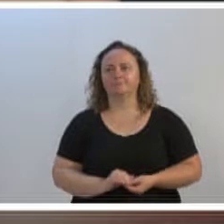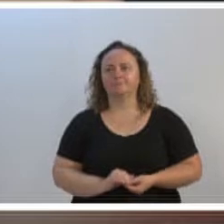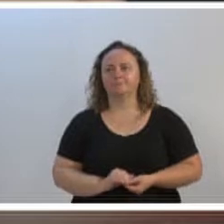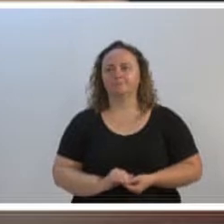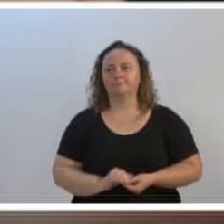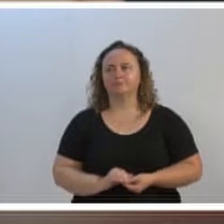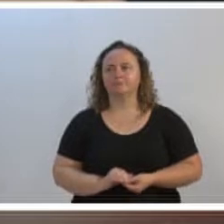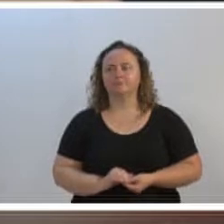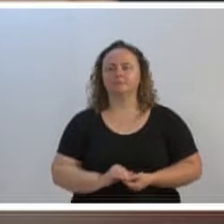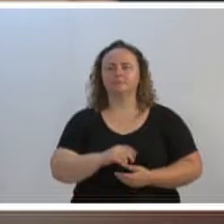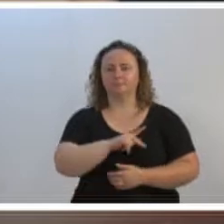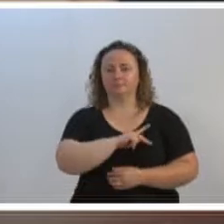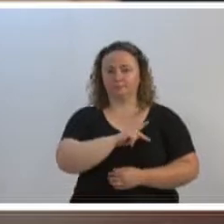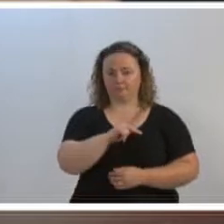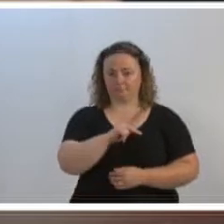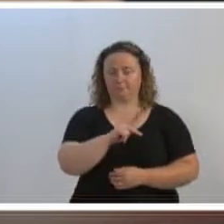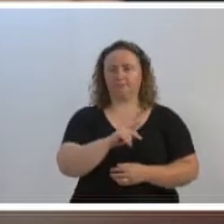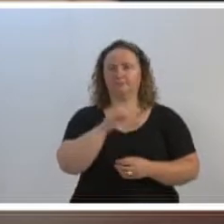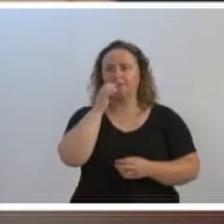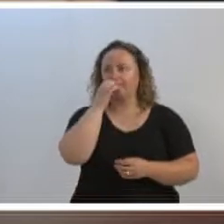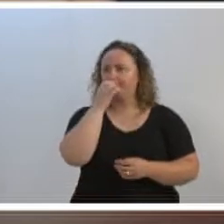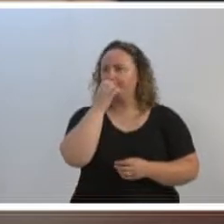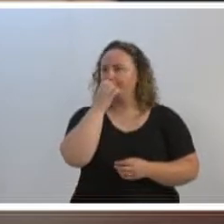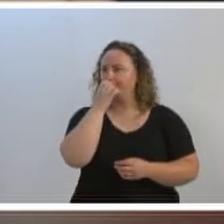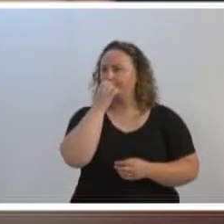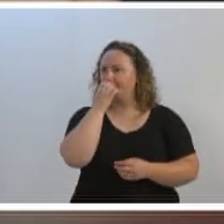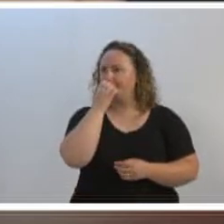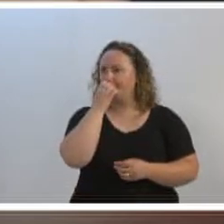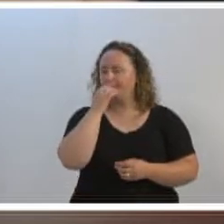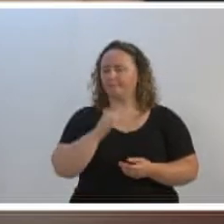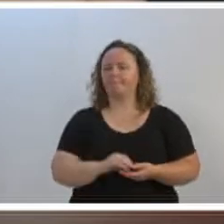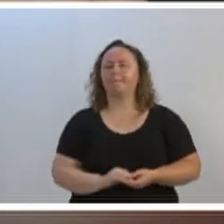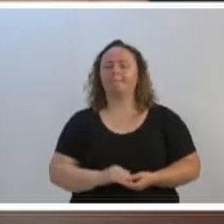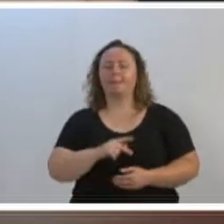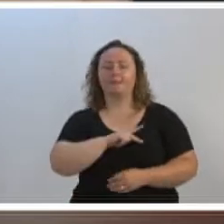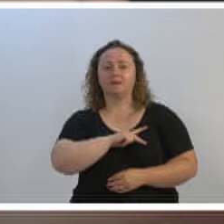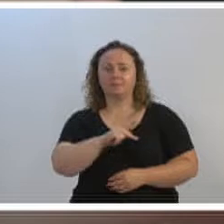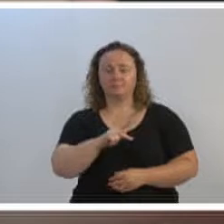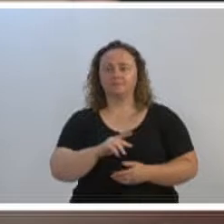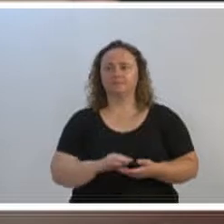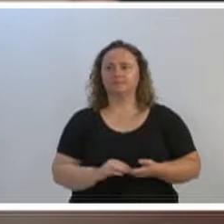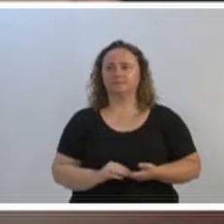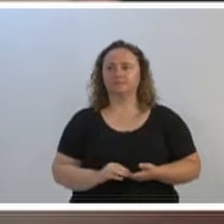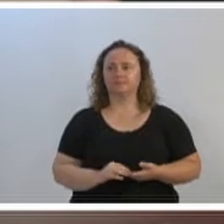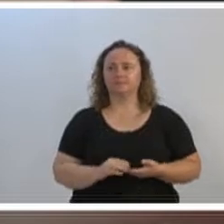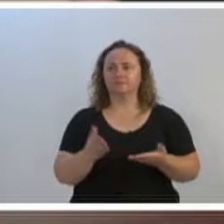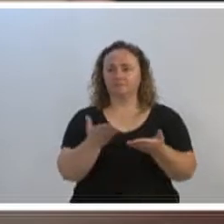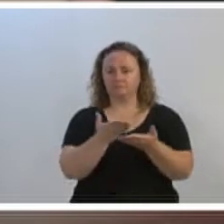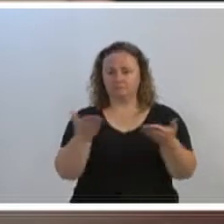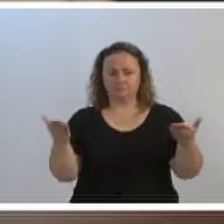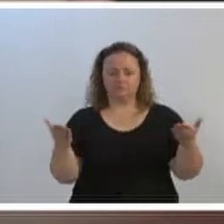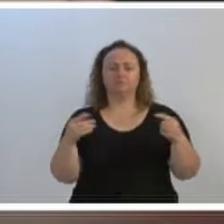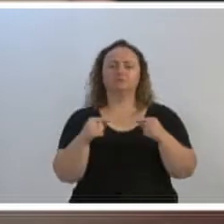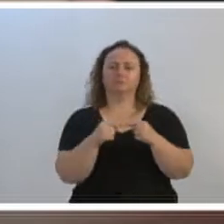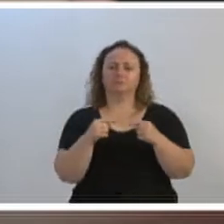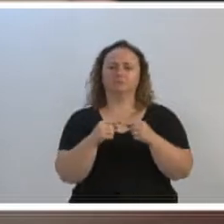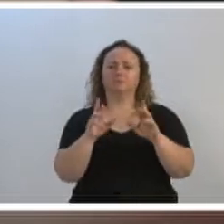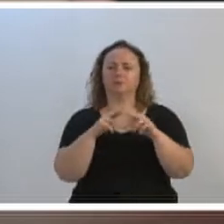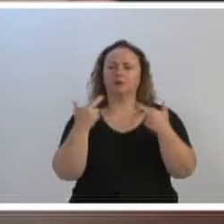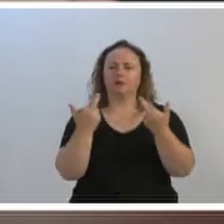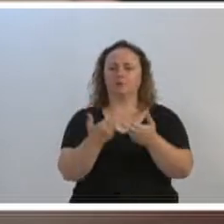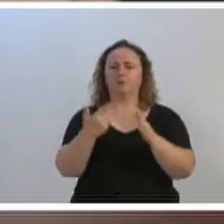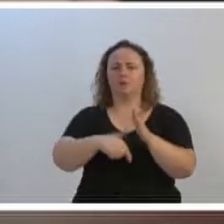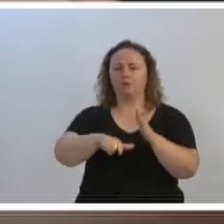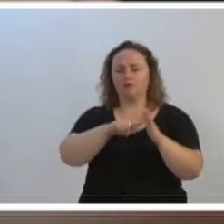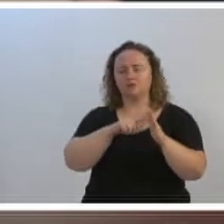Presidente, o que Vossa Excelência, coordenador, o que Vossa Excelência falou aqui é pertinente. Tivemos a reunião ali atrás com